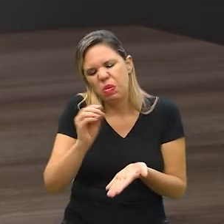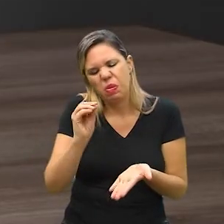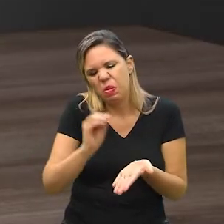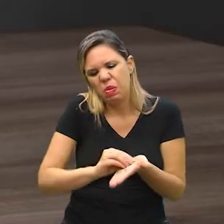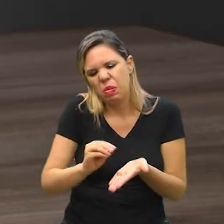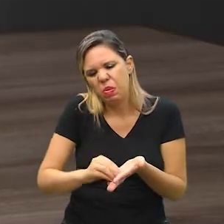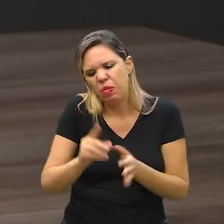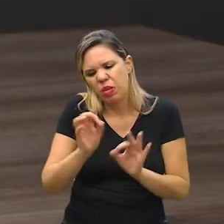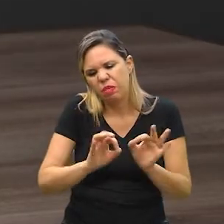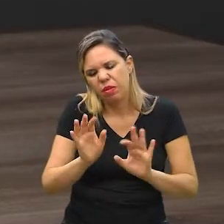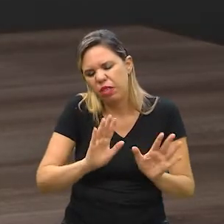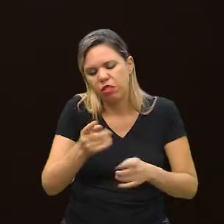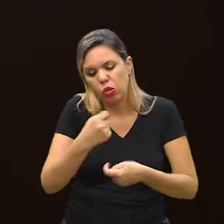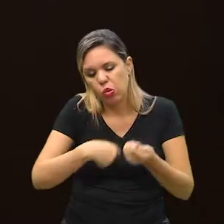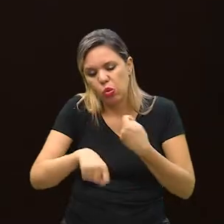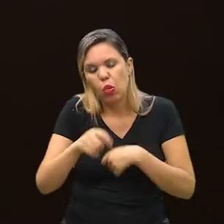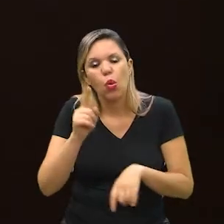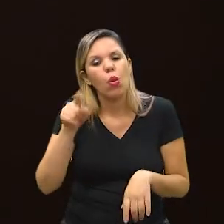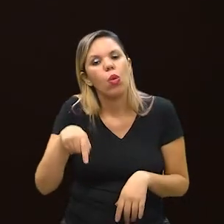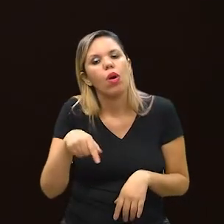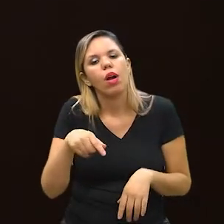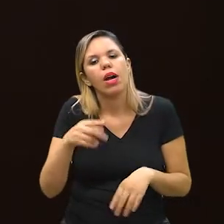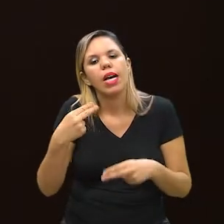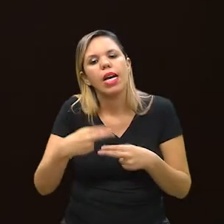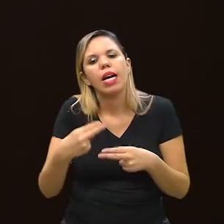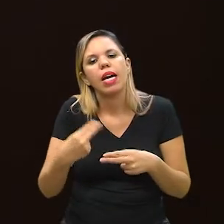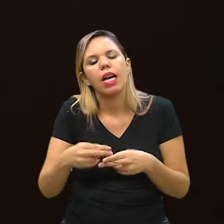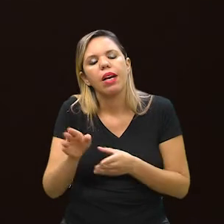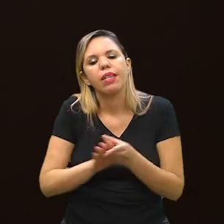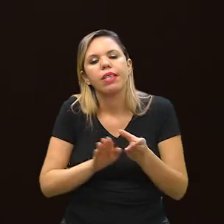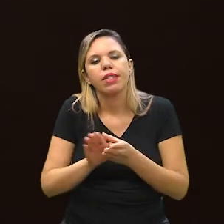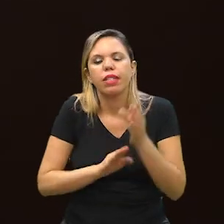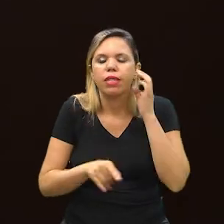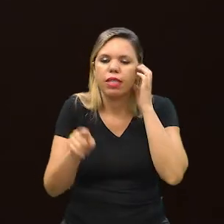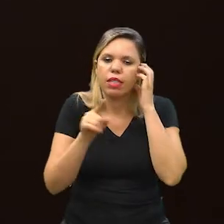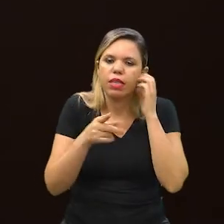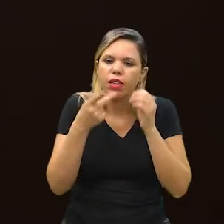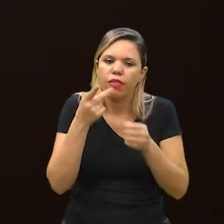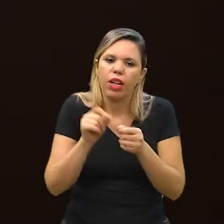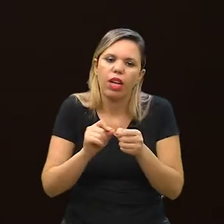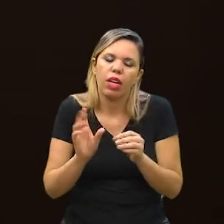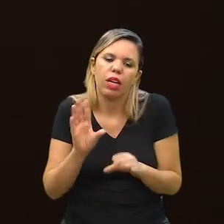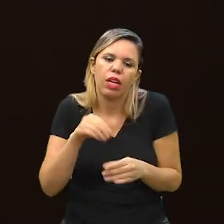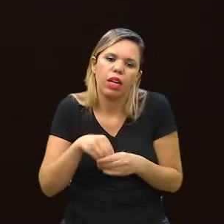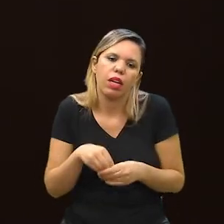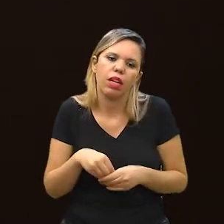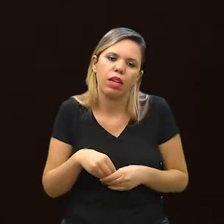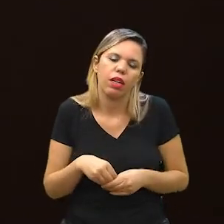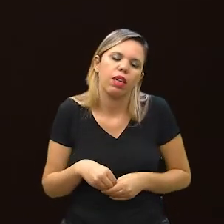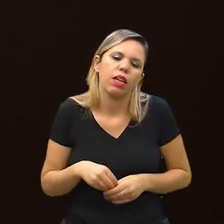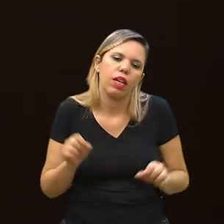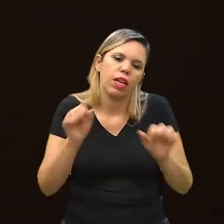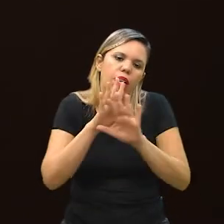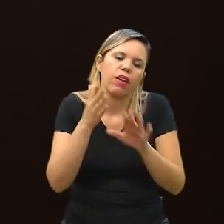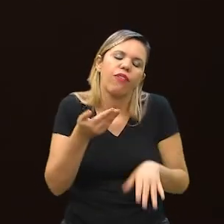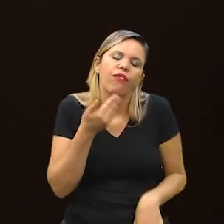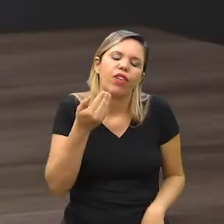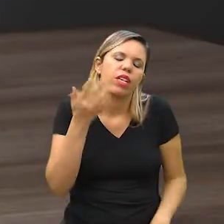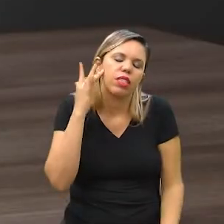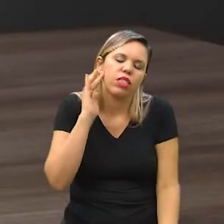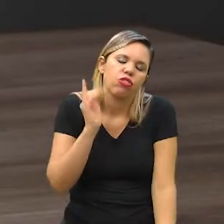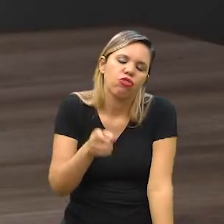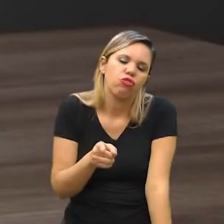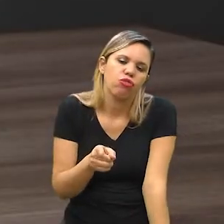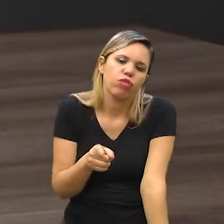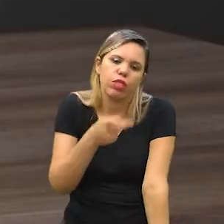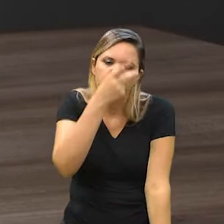vou conseguir. Esse plano de negócios que o Sebrae, essa orientação que vocês dão, é bem um beabá e é